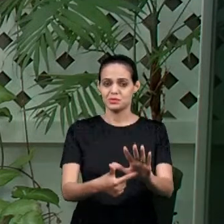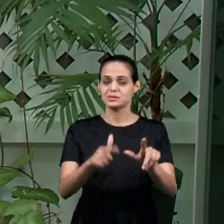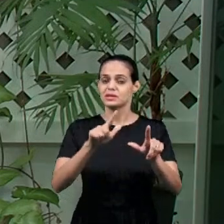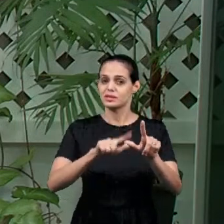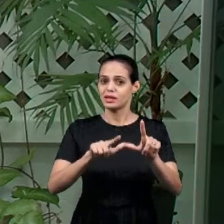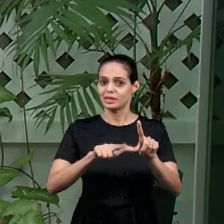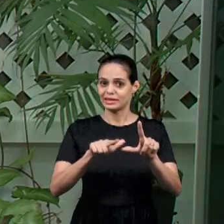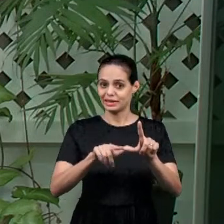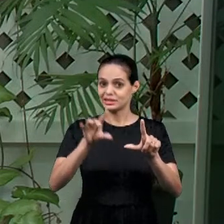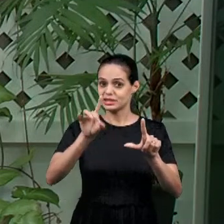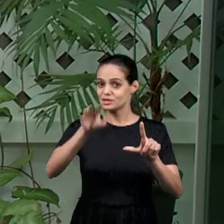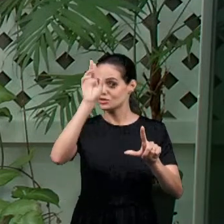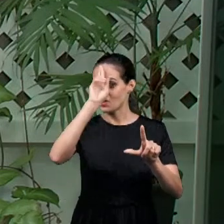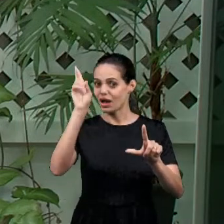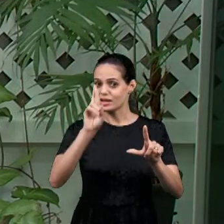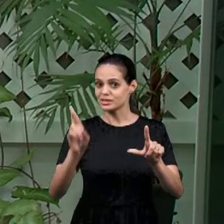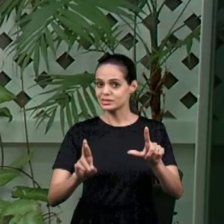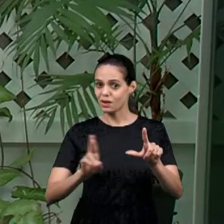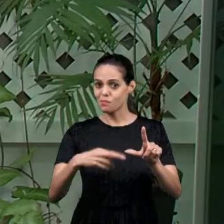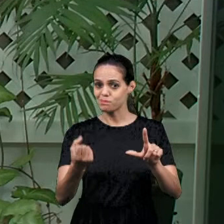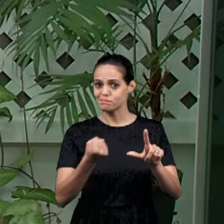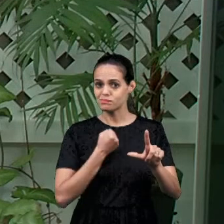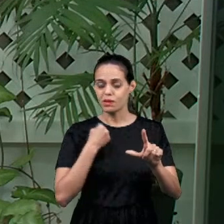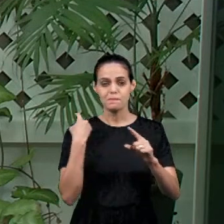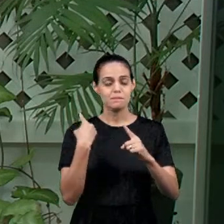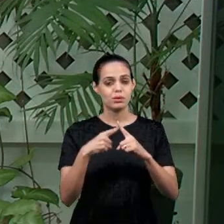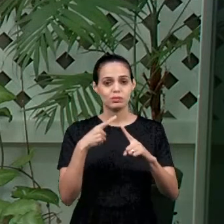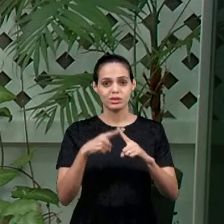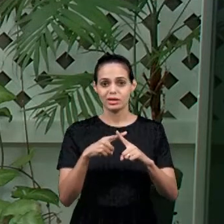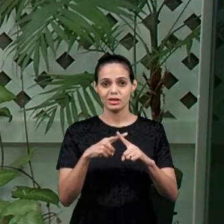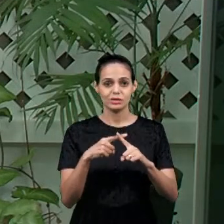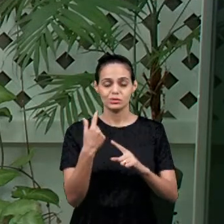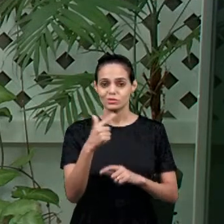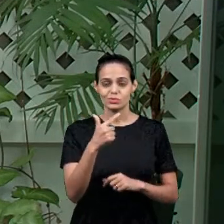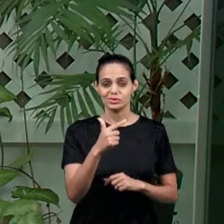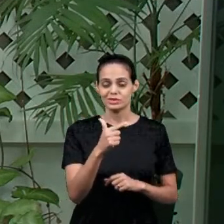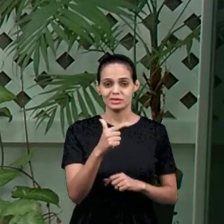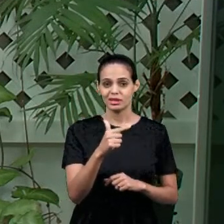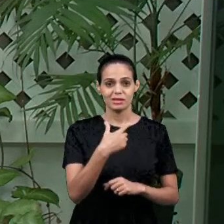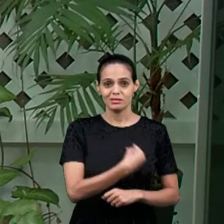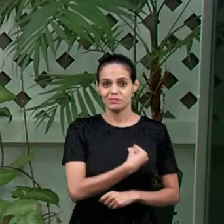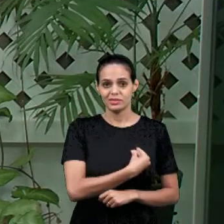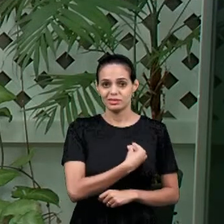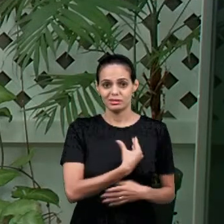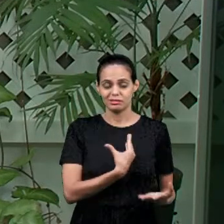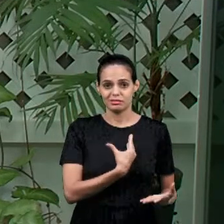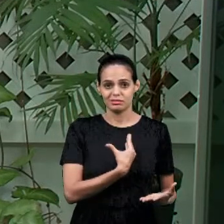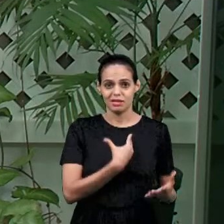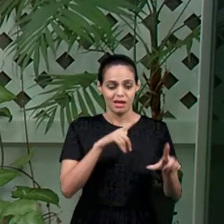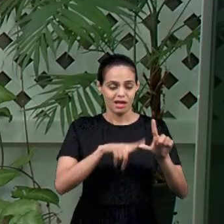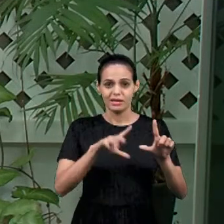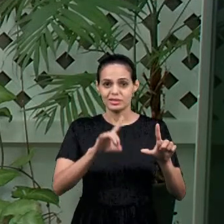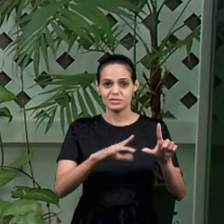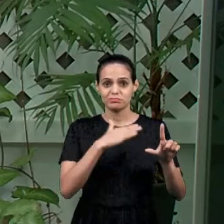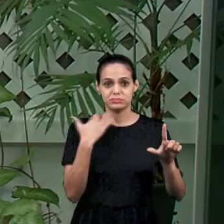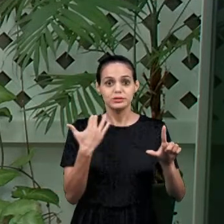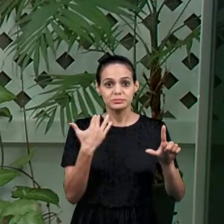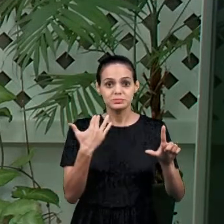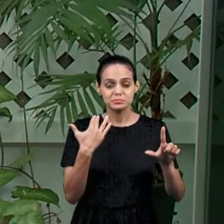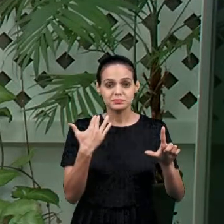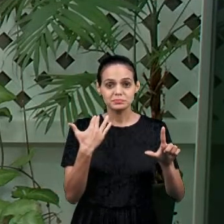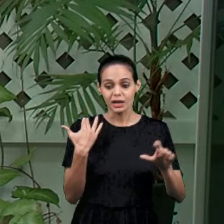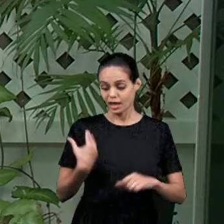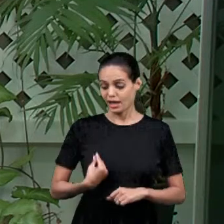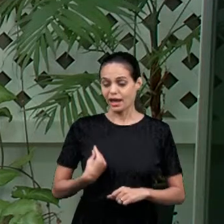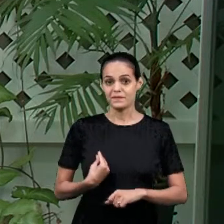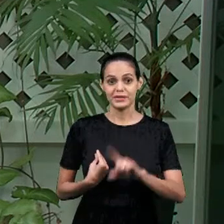Ela mata porque ela não tem vida. Porque você quer usá-la como vida. E a vida está na revelação. Aquilo que o